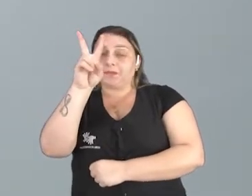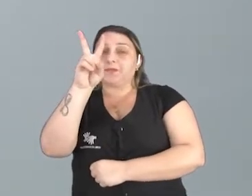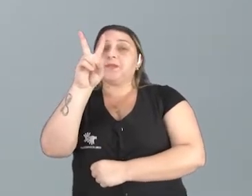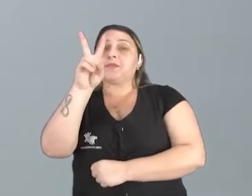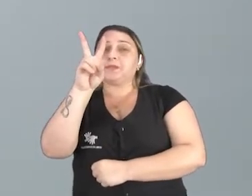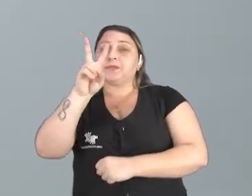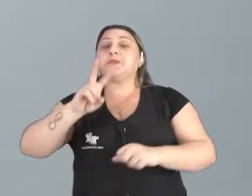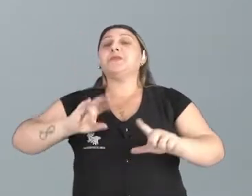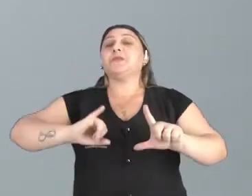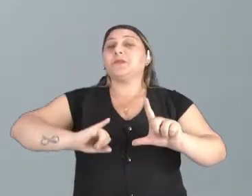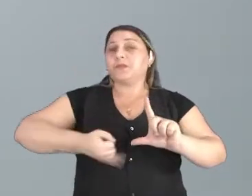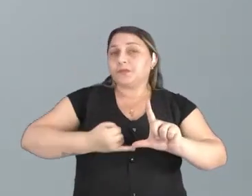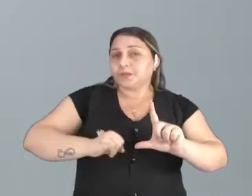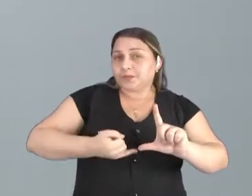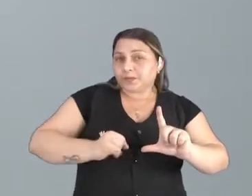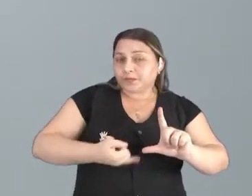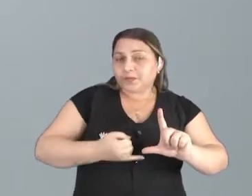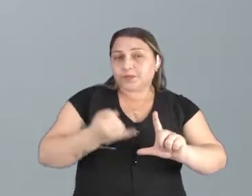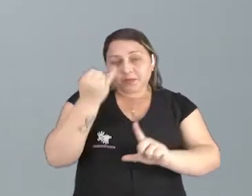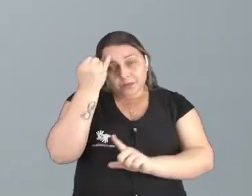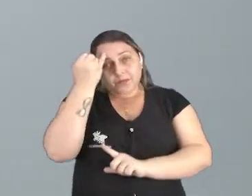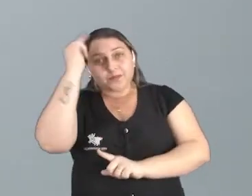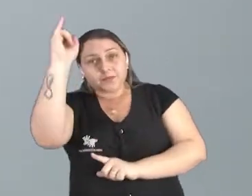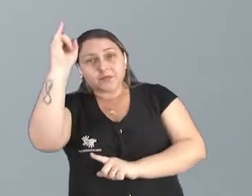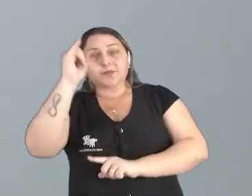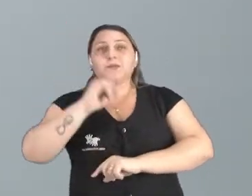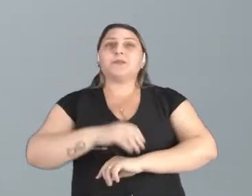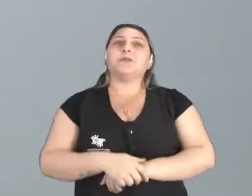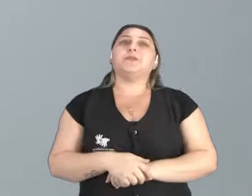linkar com o Jânio Quadros e aí com essas suas ideias, tá?